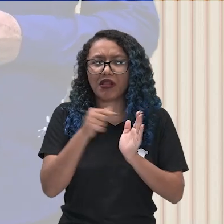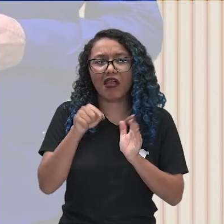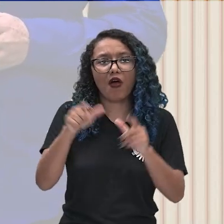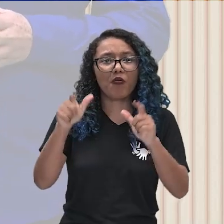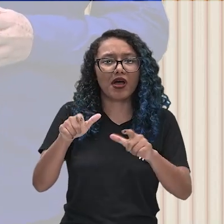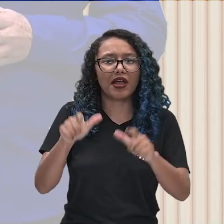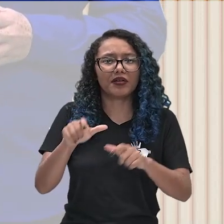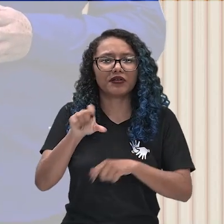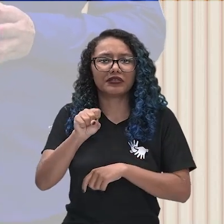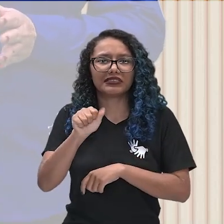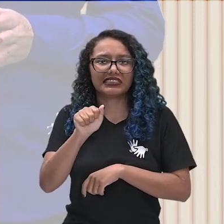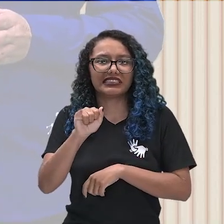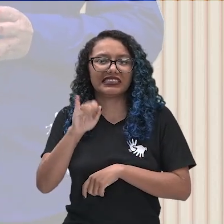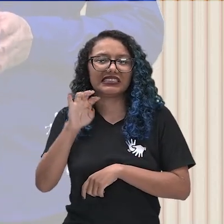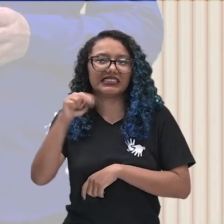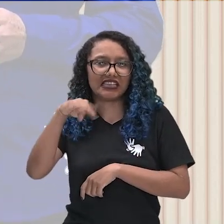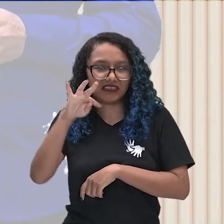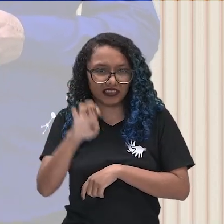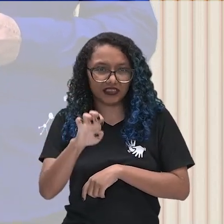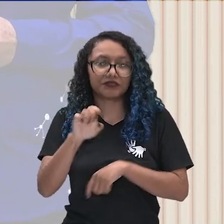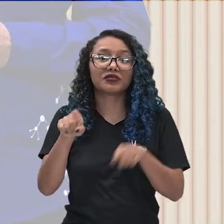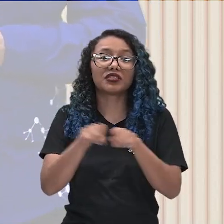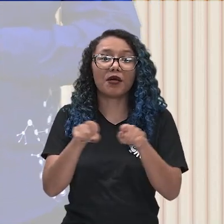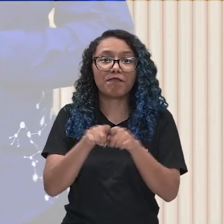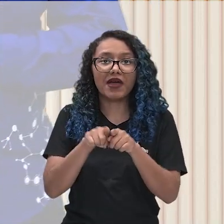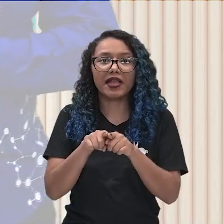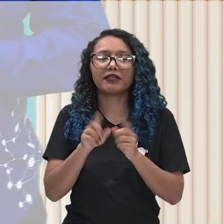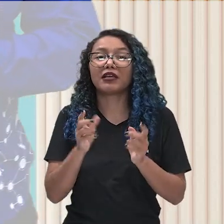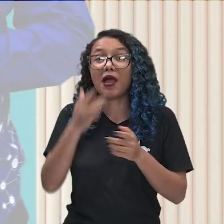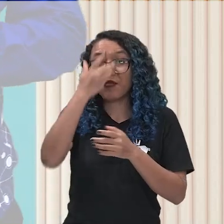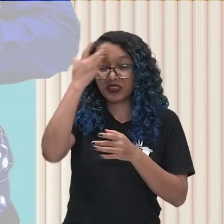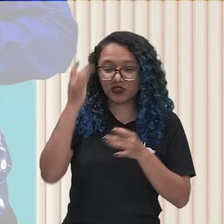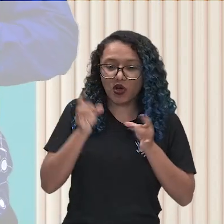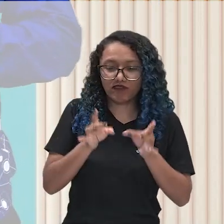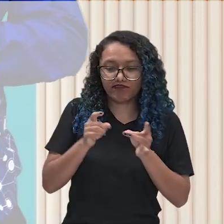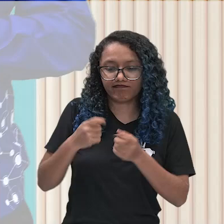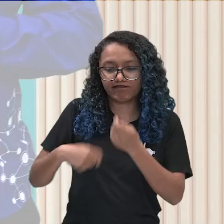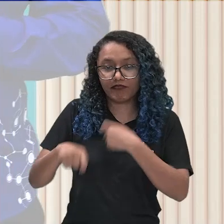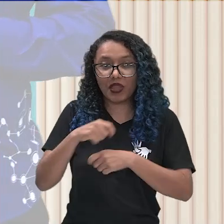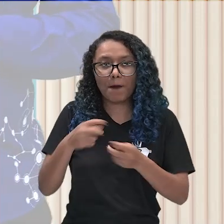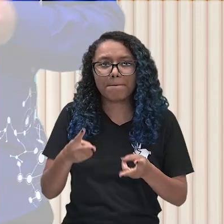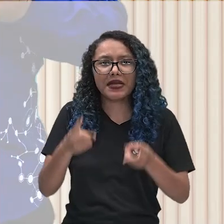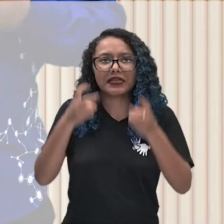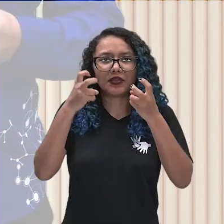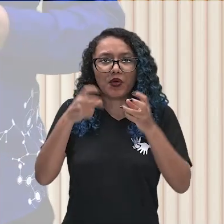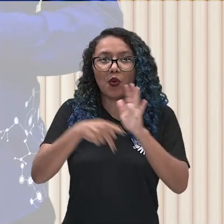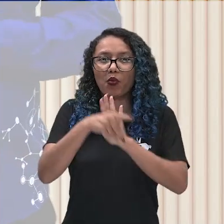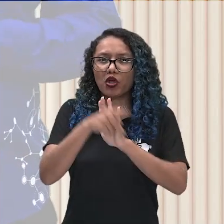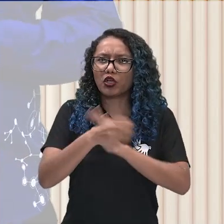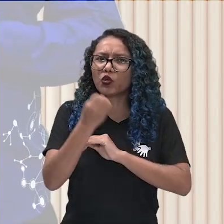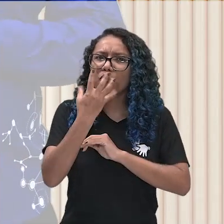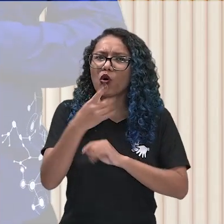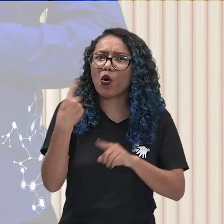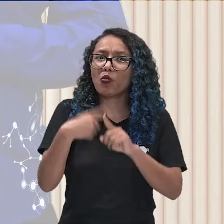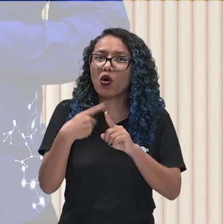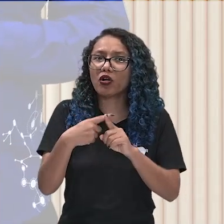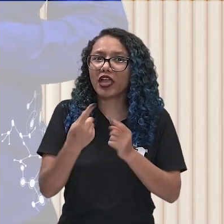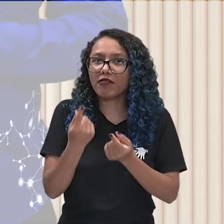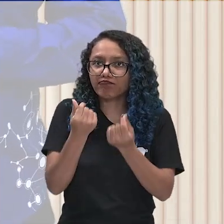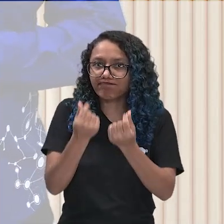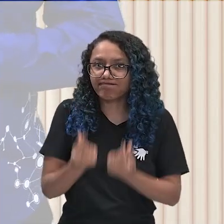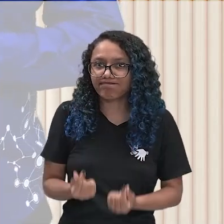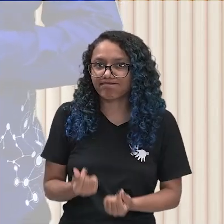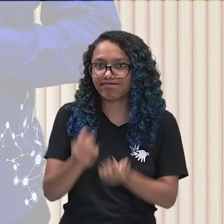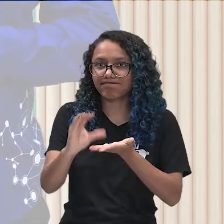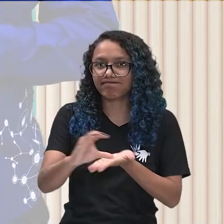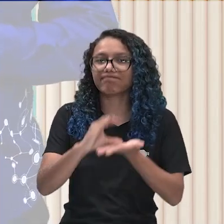mais legal é que os comerciantes locais perceberam o retorno que o projeto começou a dar, o lucro que gerou.